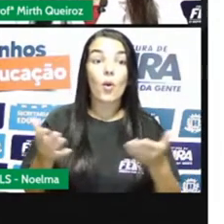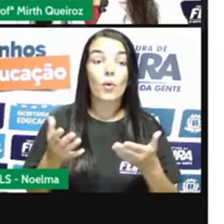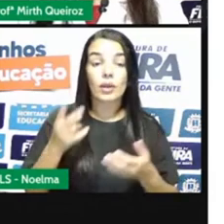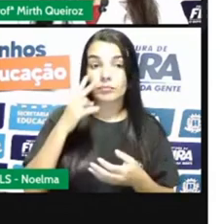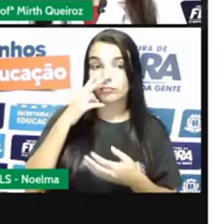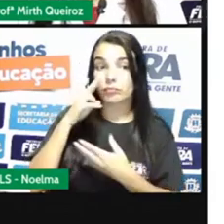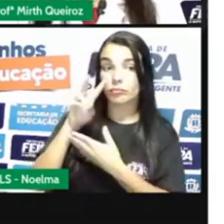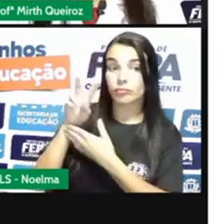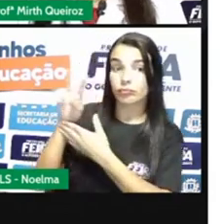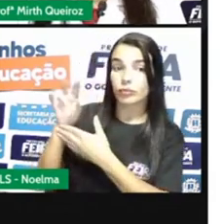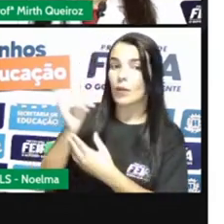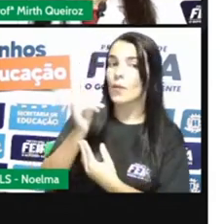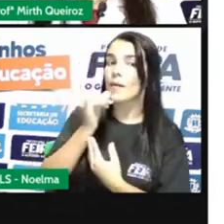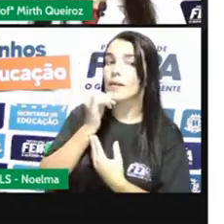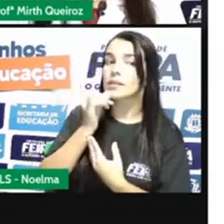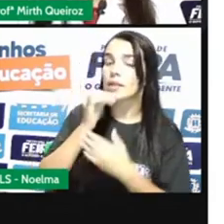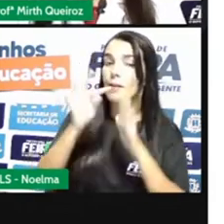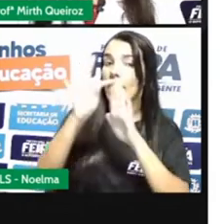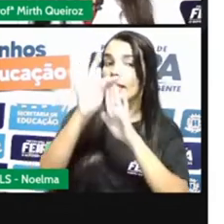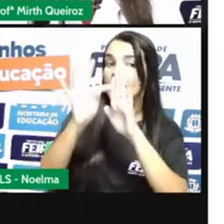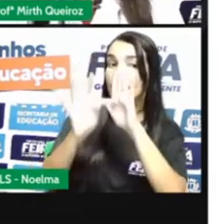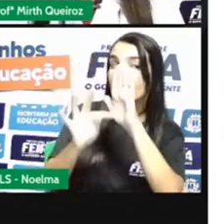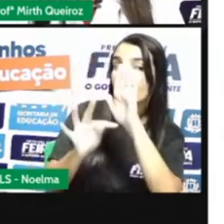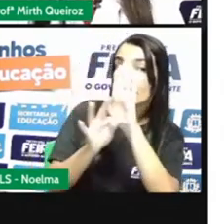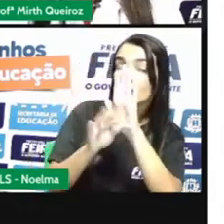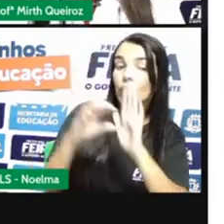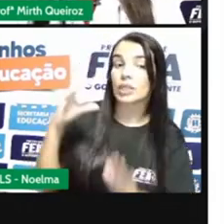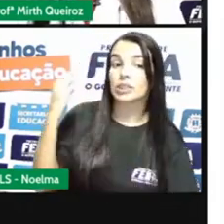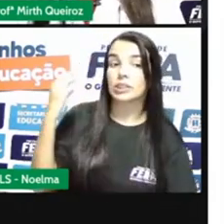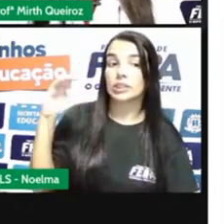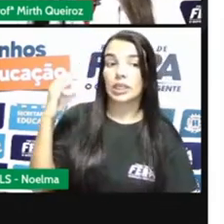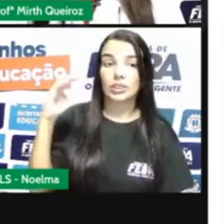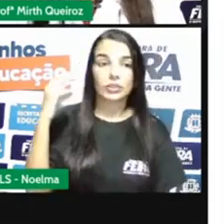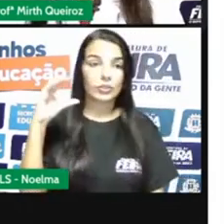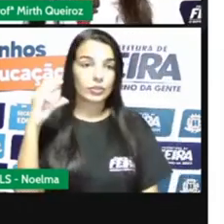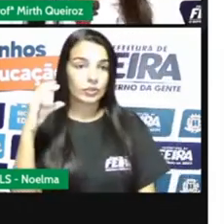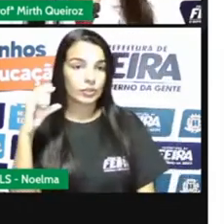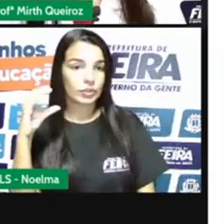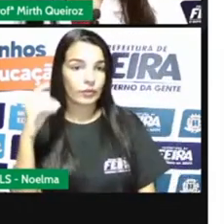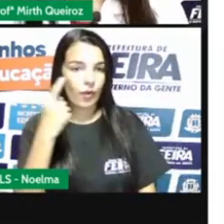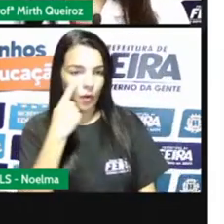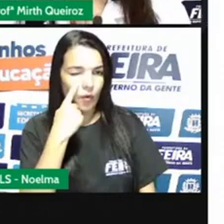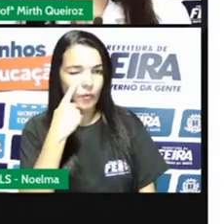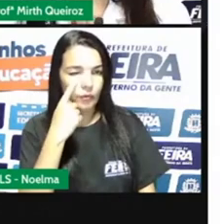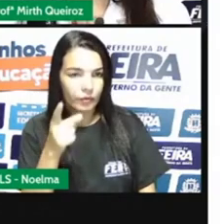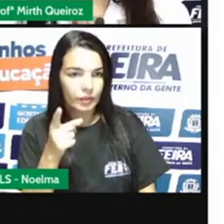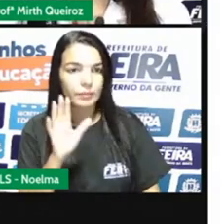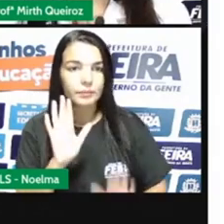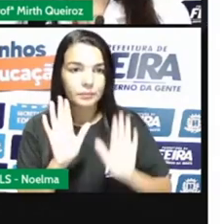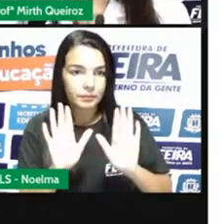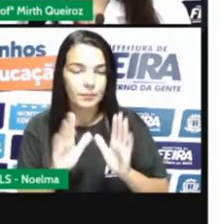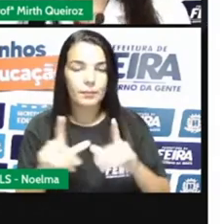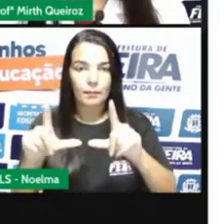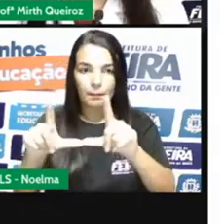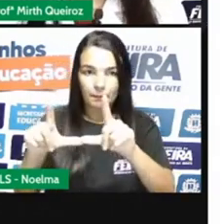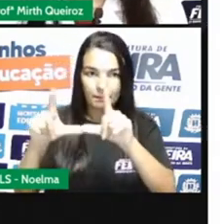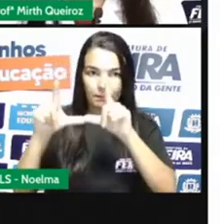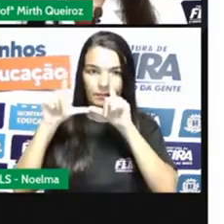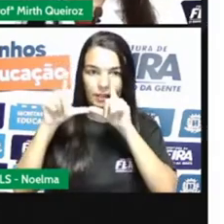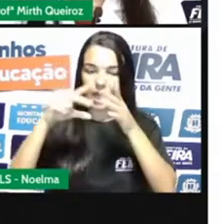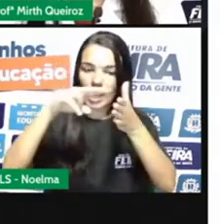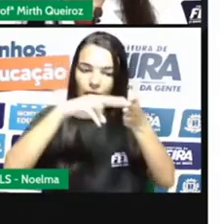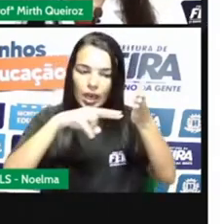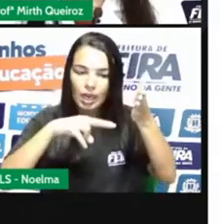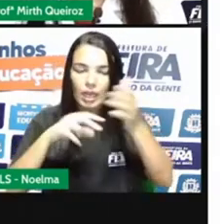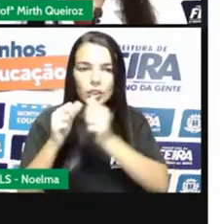nós vamos ver um exemplo de texto científico. A Pro vai colocar aqui para vocês e a gente vai ler junto